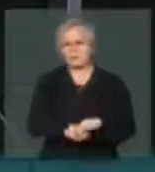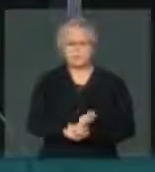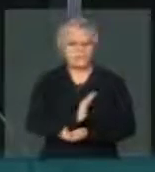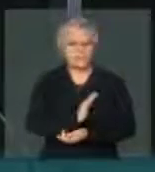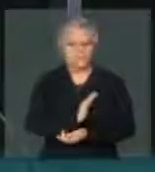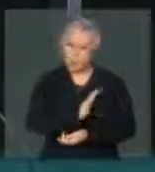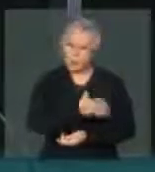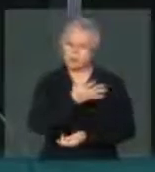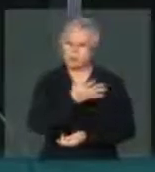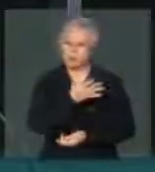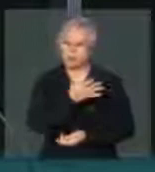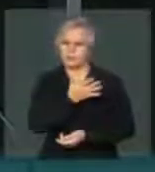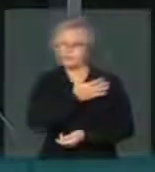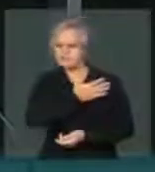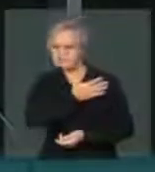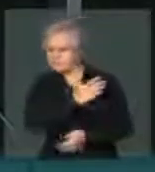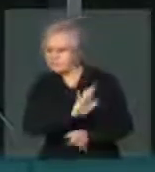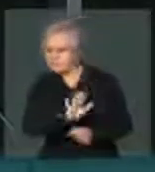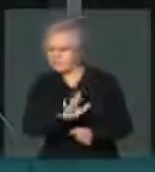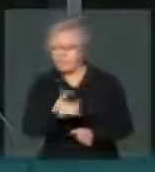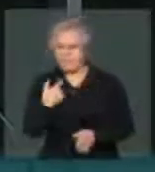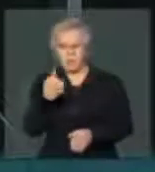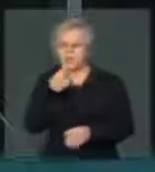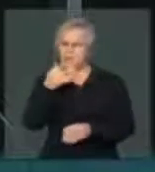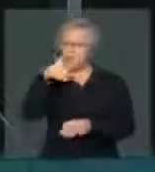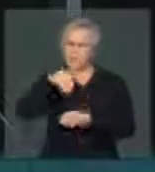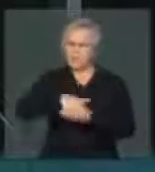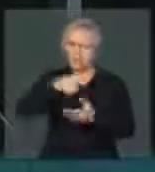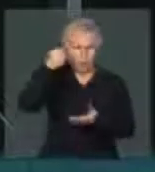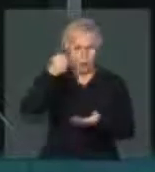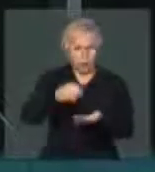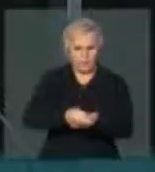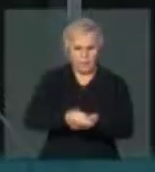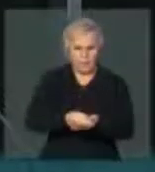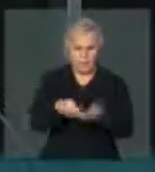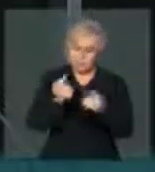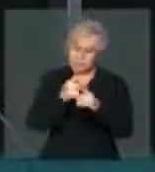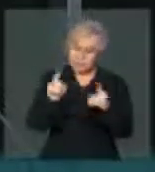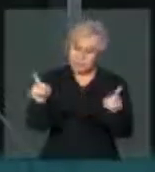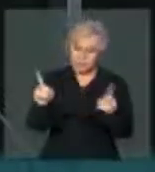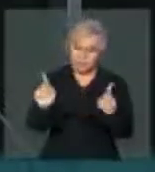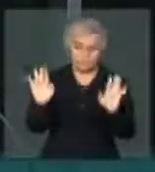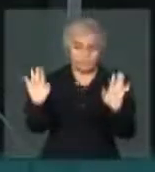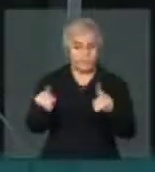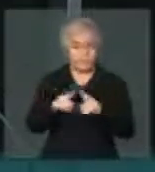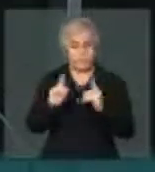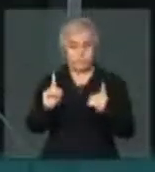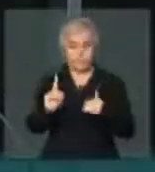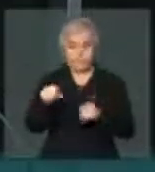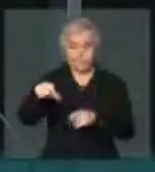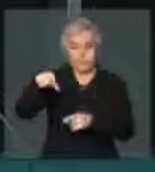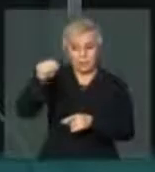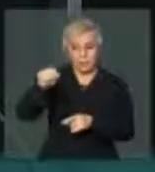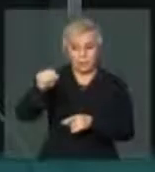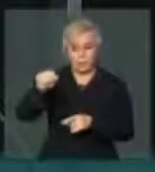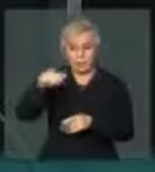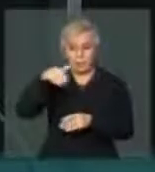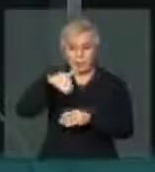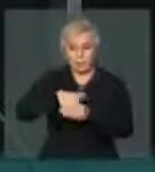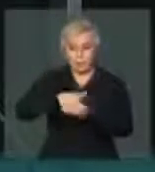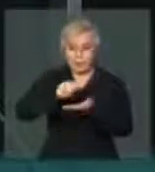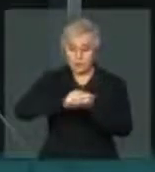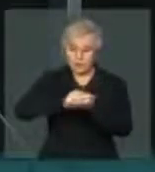Nós não queremos chamar o voto de obrigatório, mas a escolha, inclusive, de anular o voto, votar em branco,